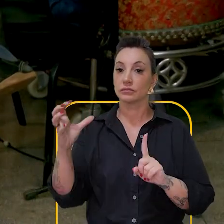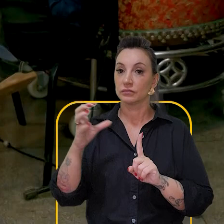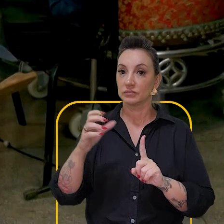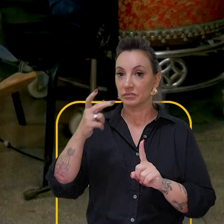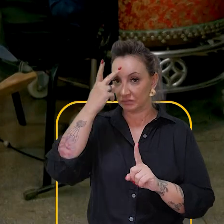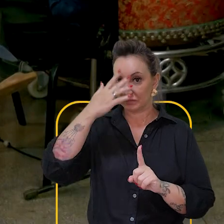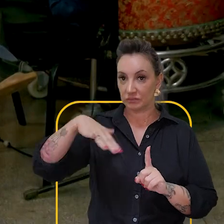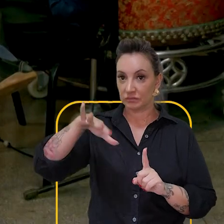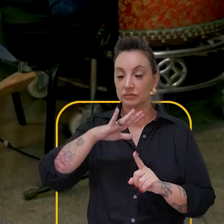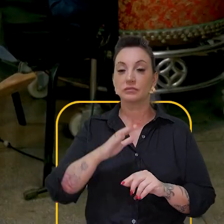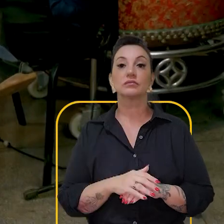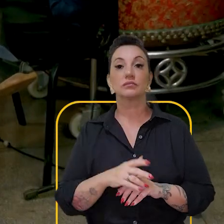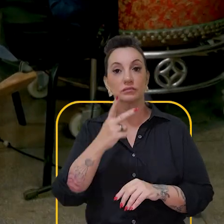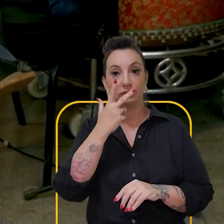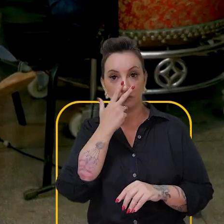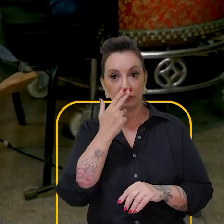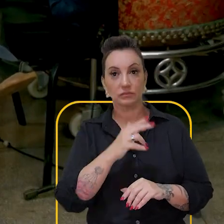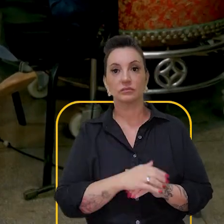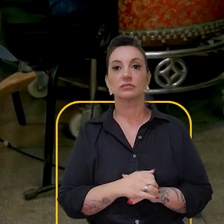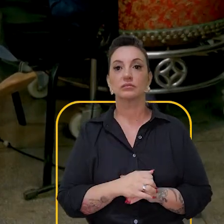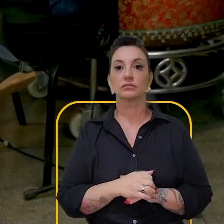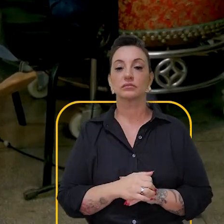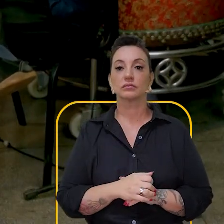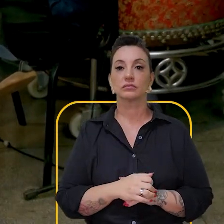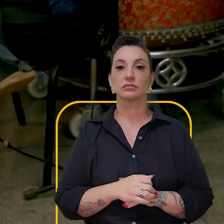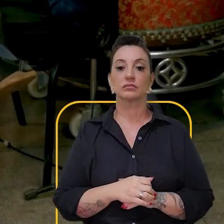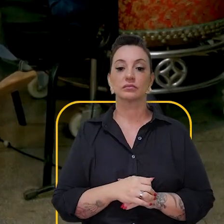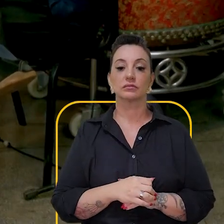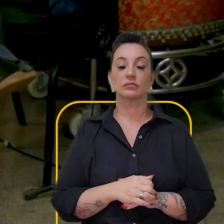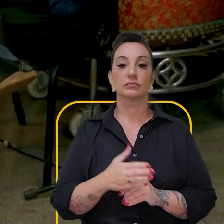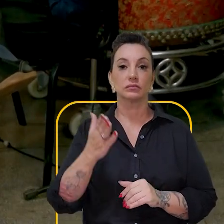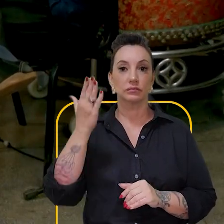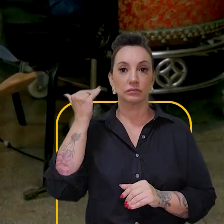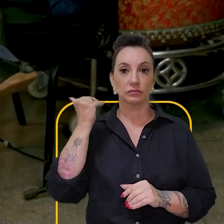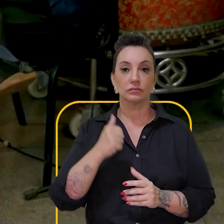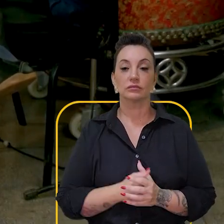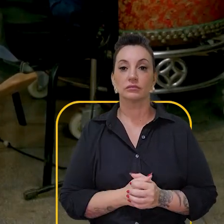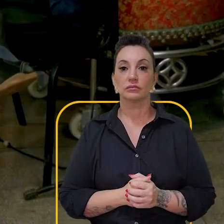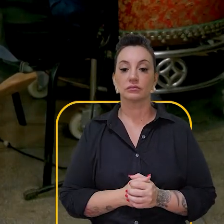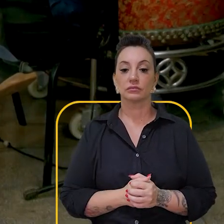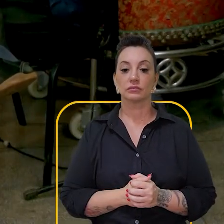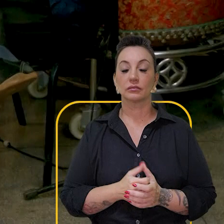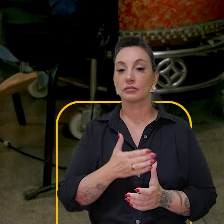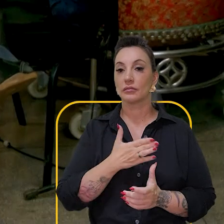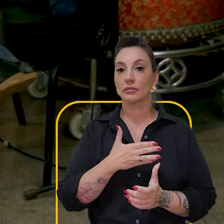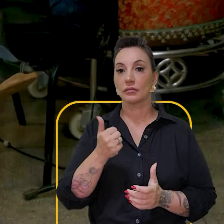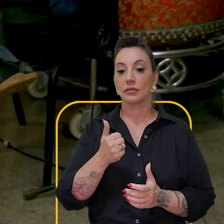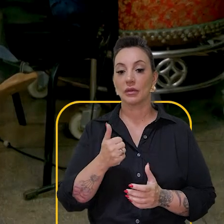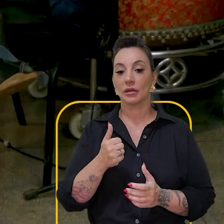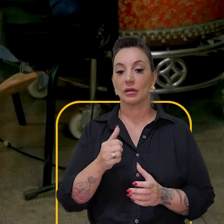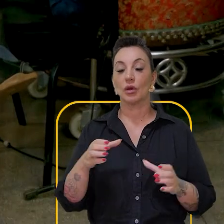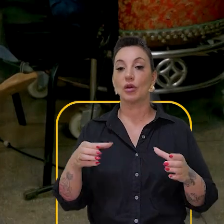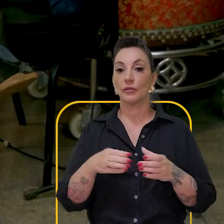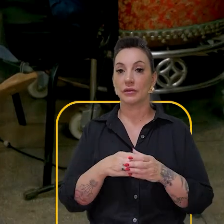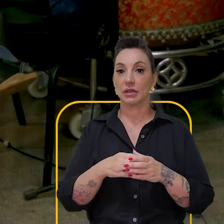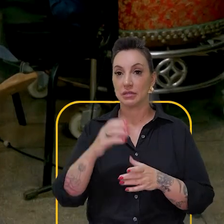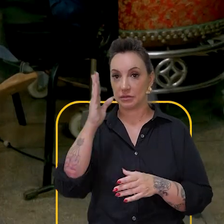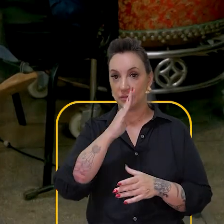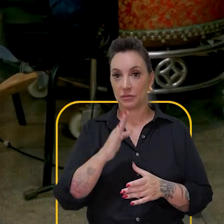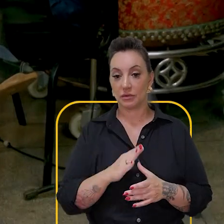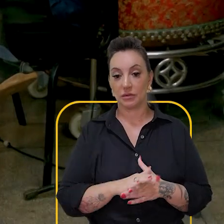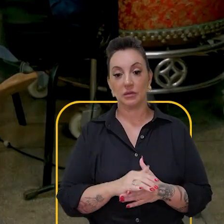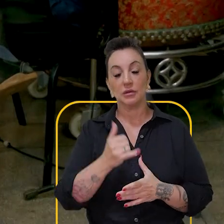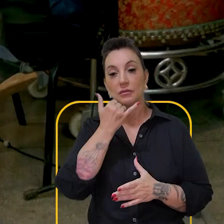melhor época da Confederação Brasileira Me desculpe o pessoal que tá aí hoje conf mas depois que o mest Nereu saiu da